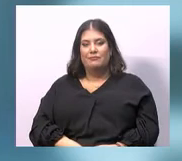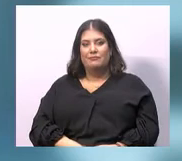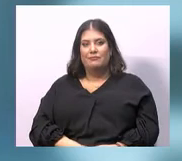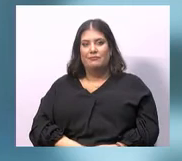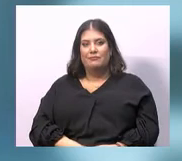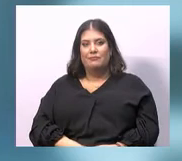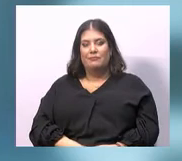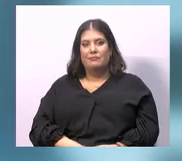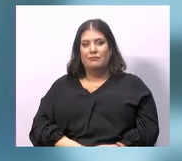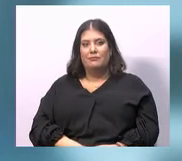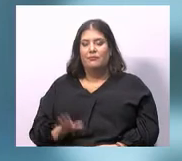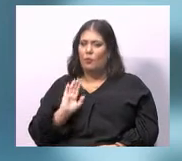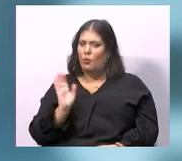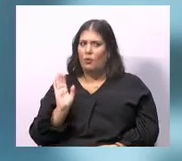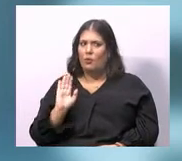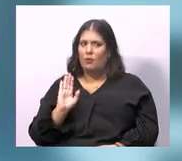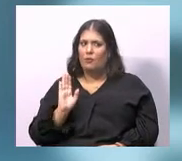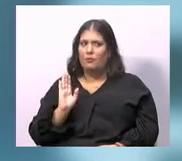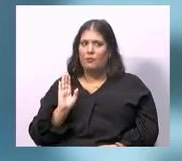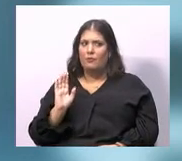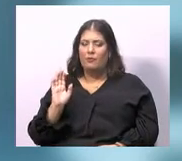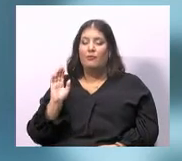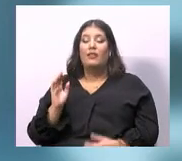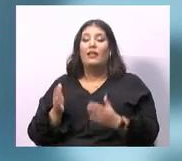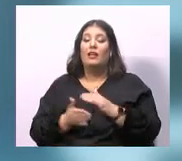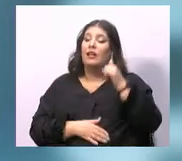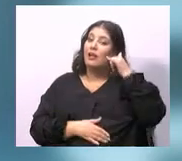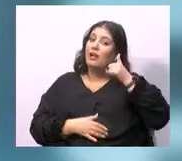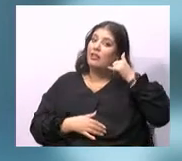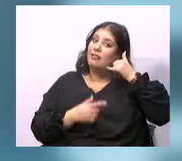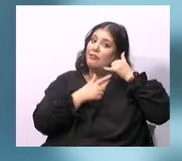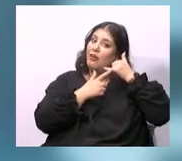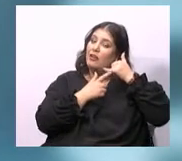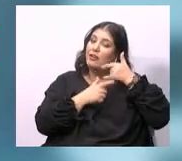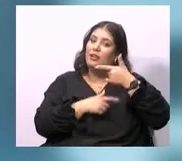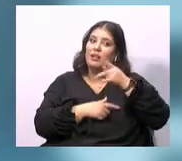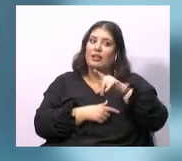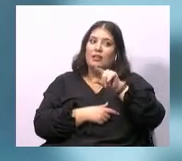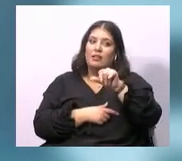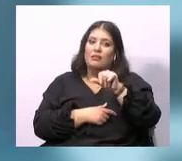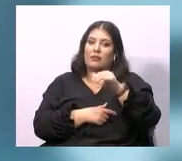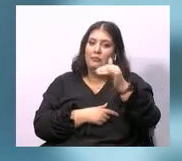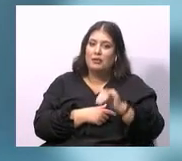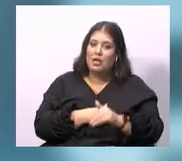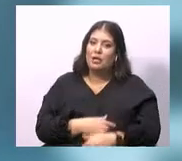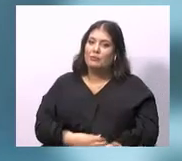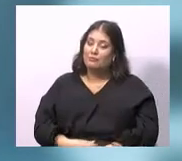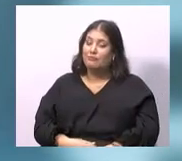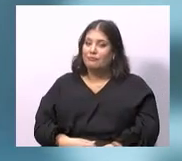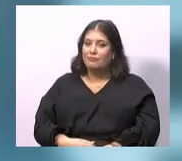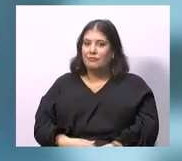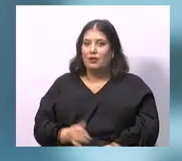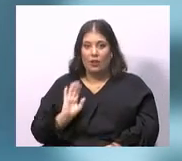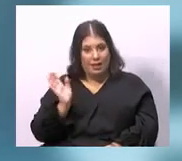Olá, Fernanda. Vou pedir-lhe que ouça a nossa conversa pelo telefone, pode ser? vai ter que baixar o volume da televisão.